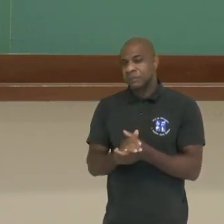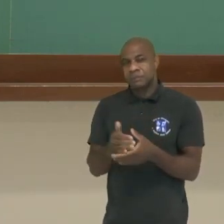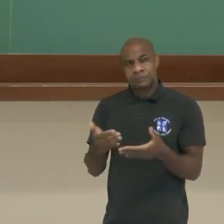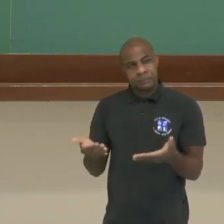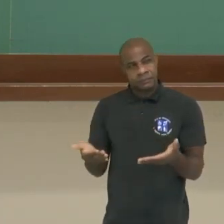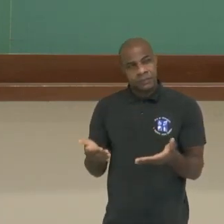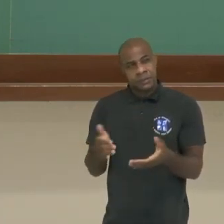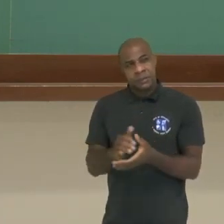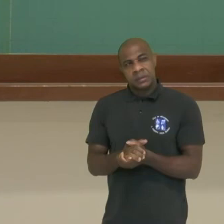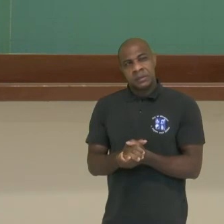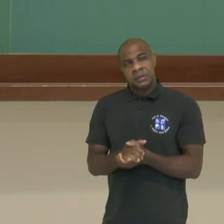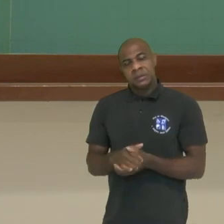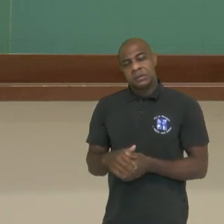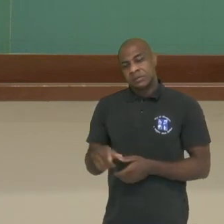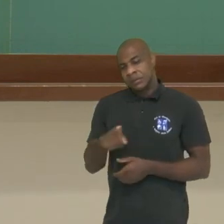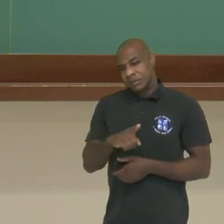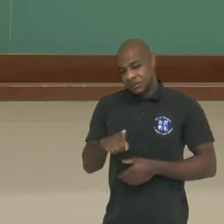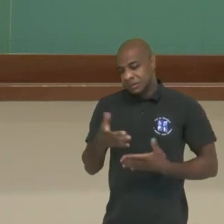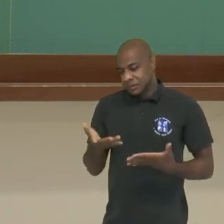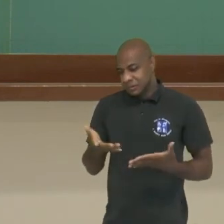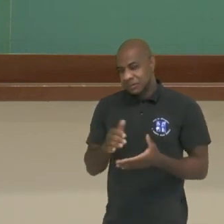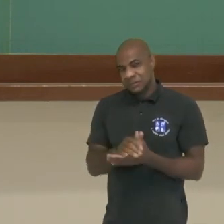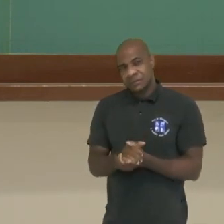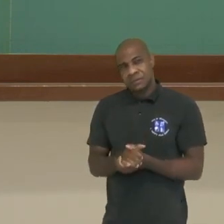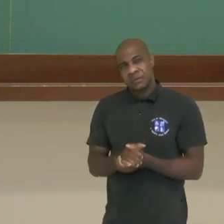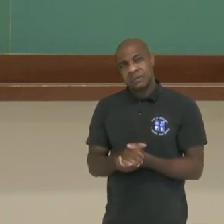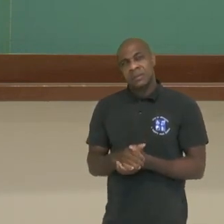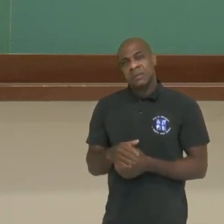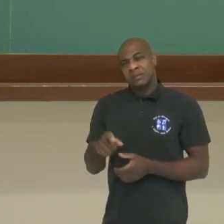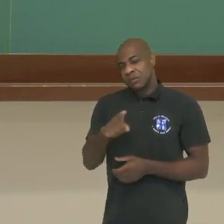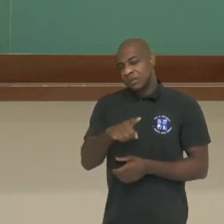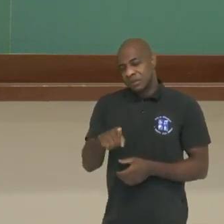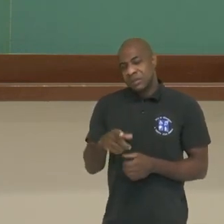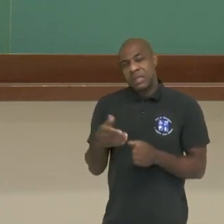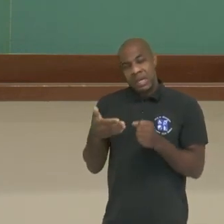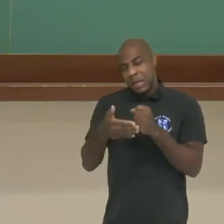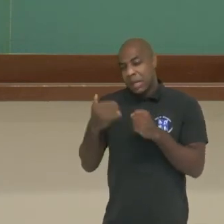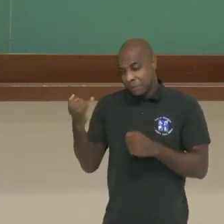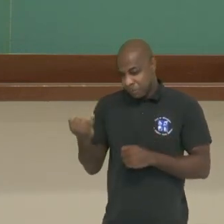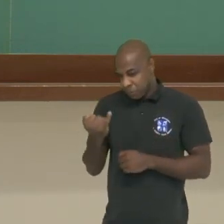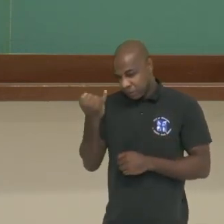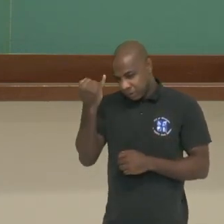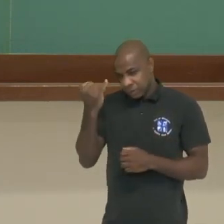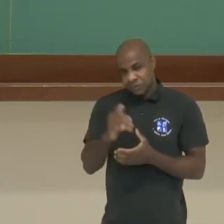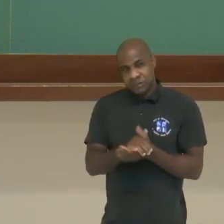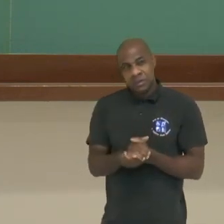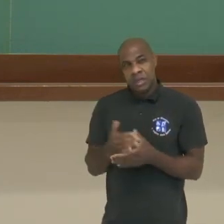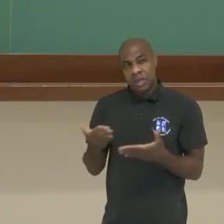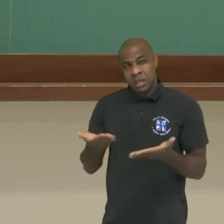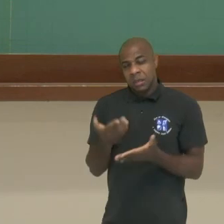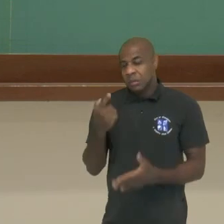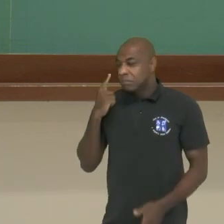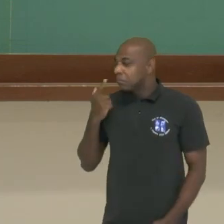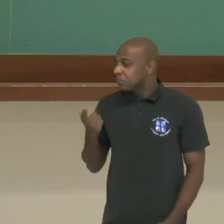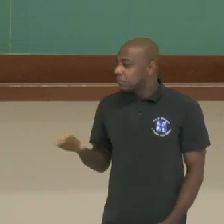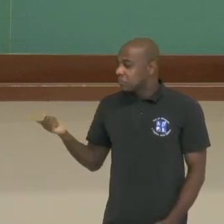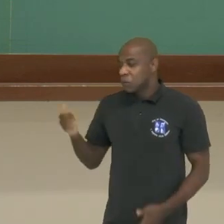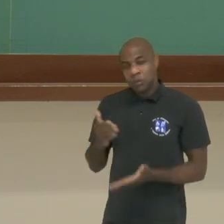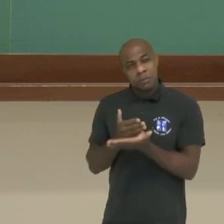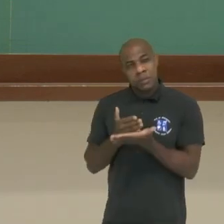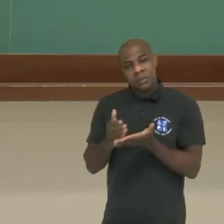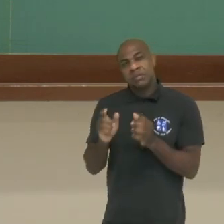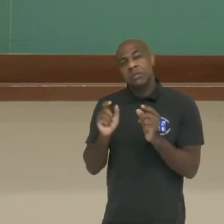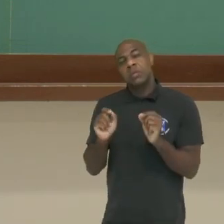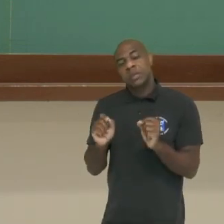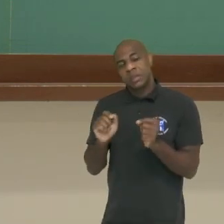da primeira ou da segunda série ou lá do ensino fundamental, é fundamental. Nesse caso aqui a gente começa exatamente com